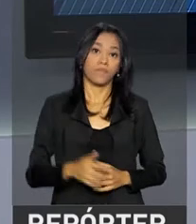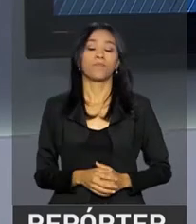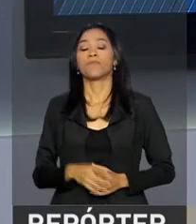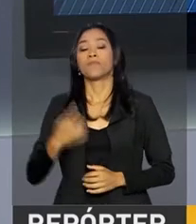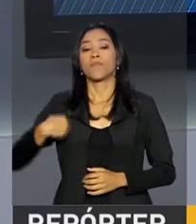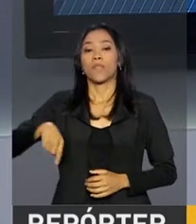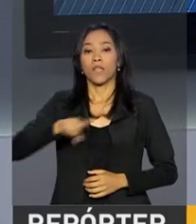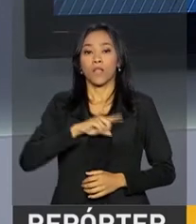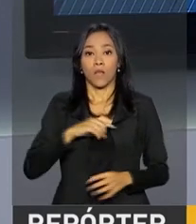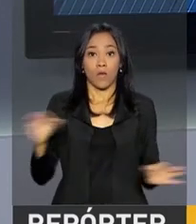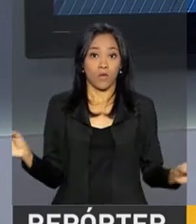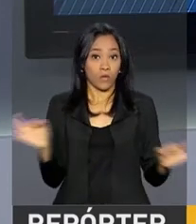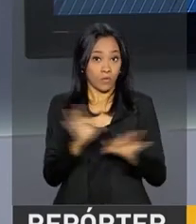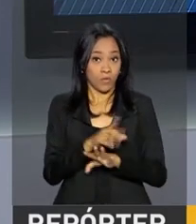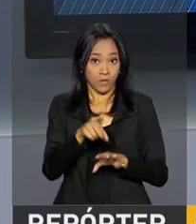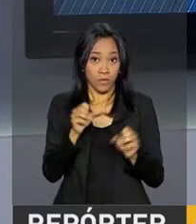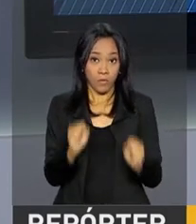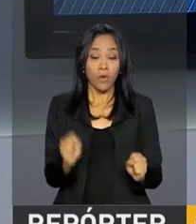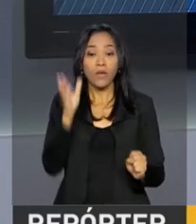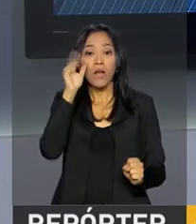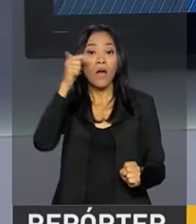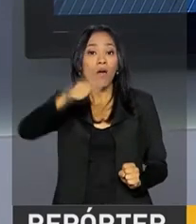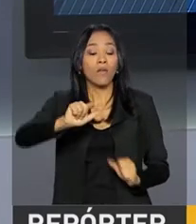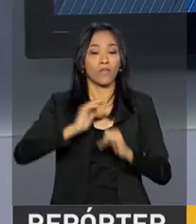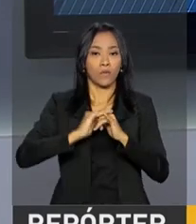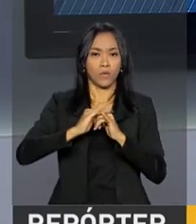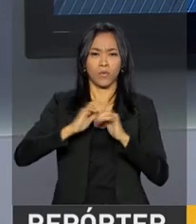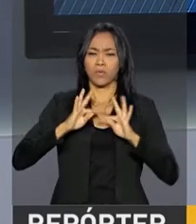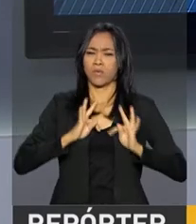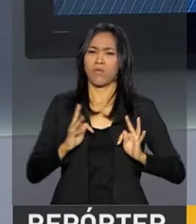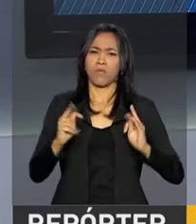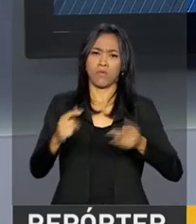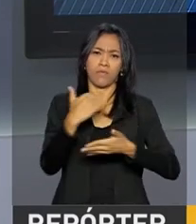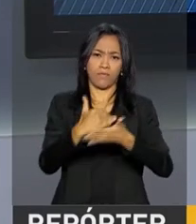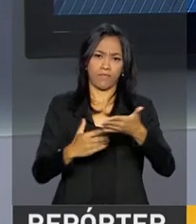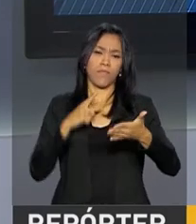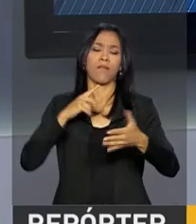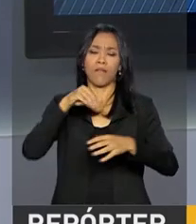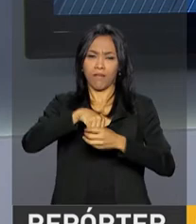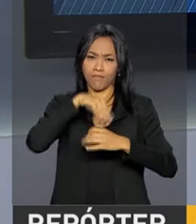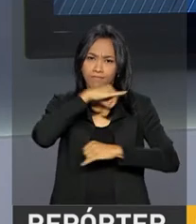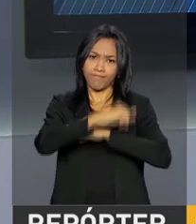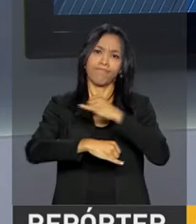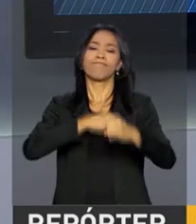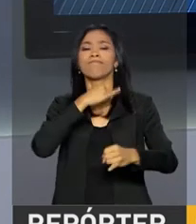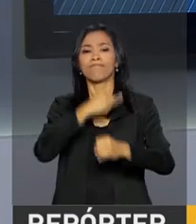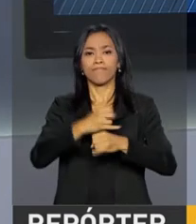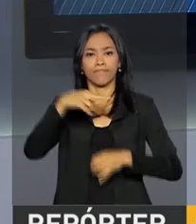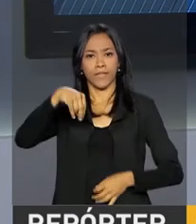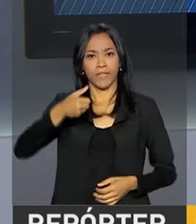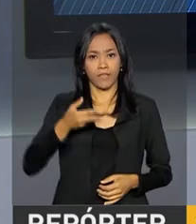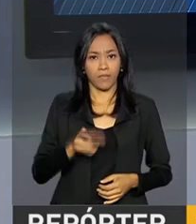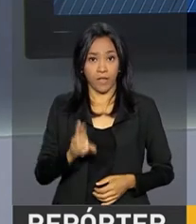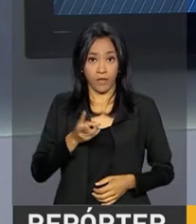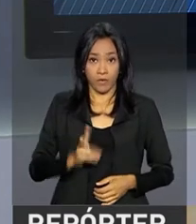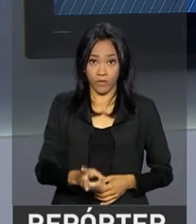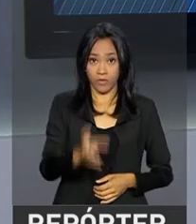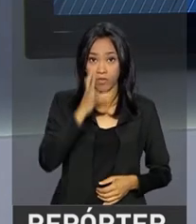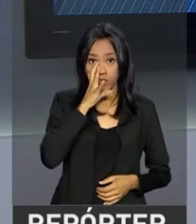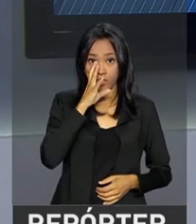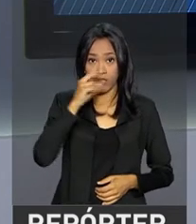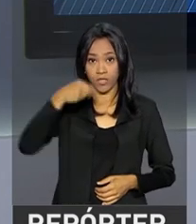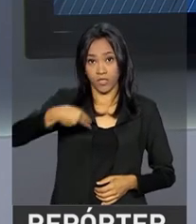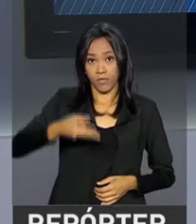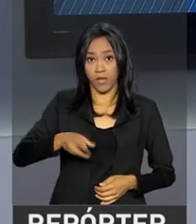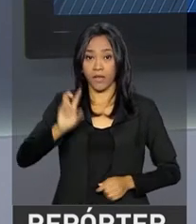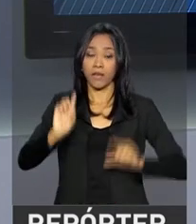Nós ficamos por aqui. Você pode rever as reportagens no YouTube e toda a nossa programação também está na página da NBR na internet. Continue com a